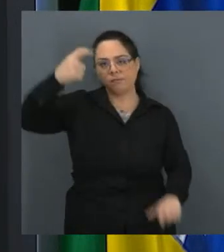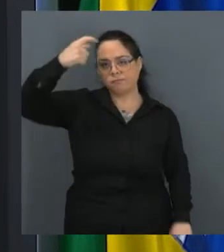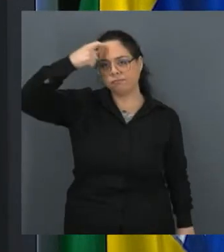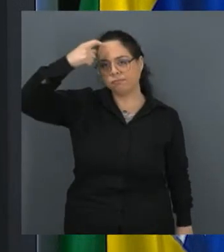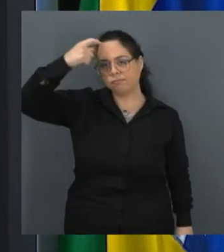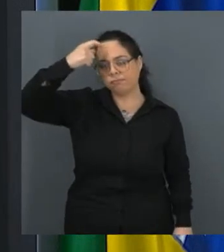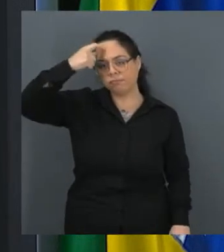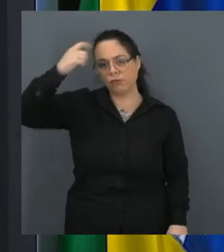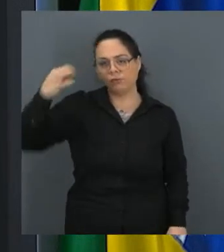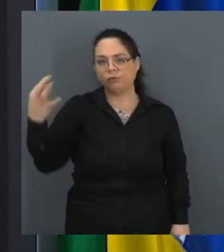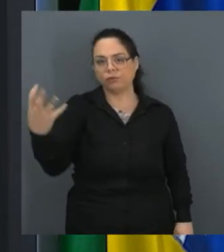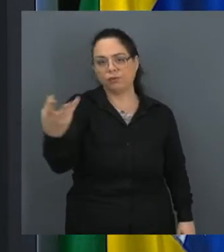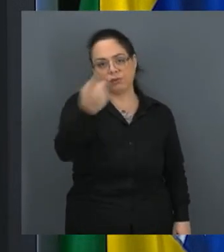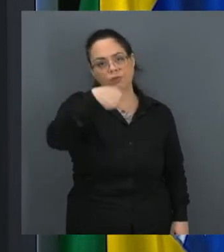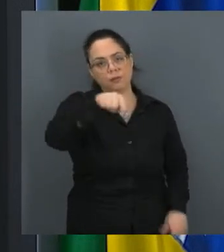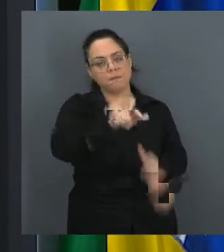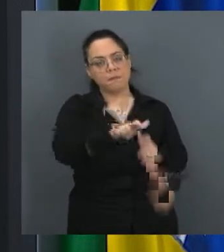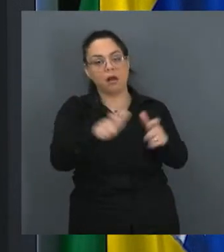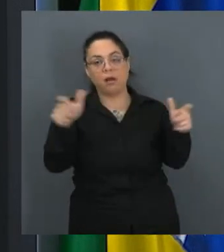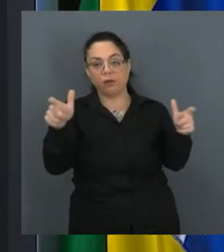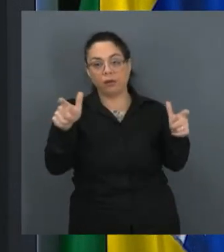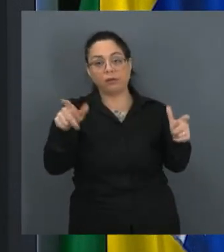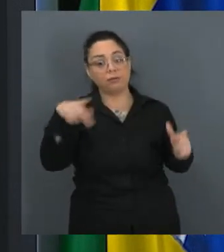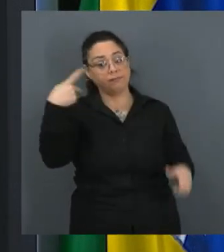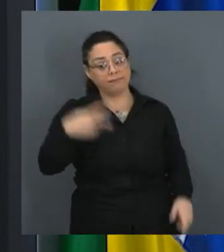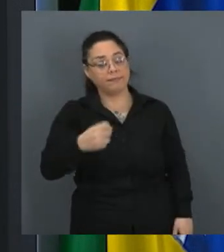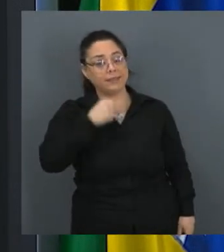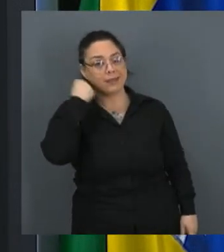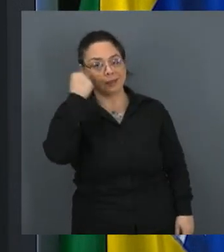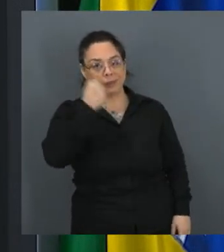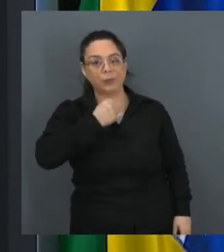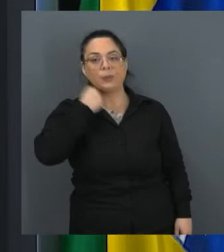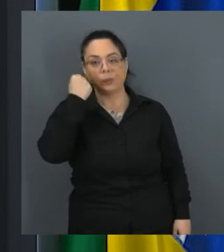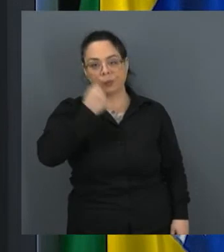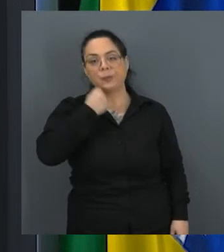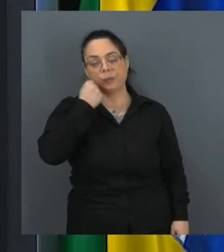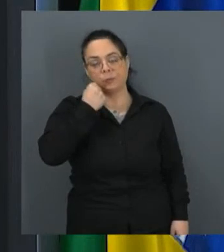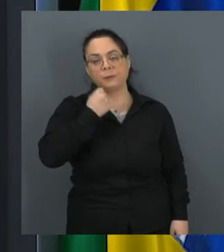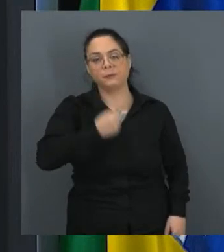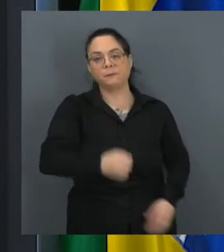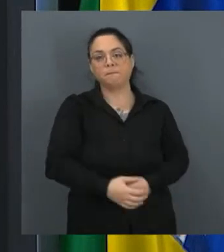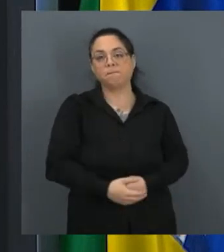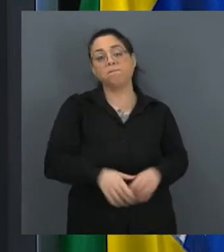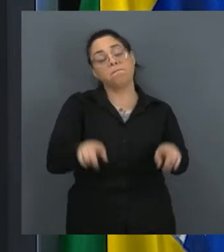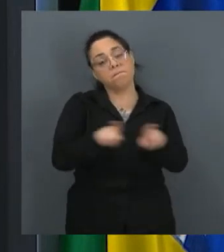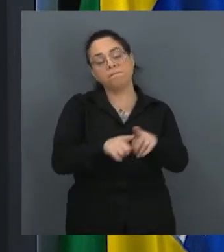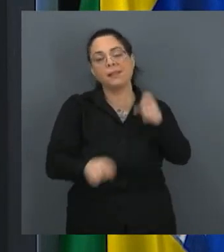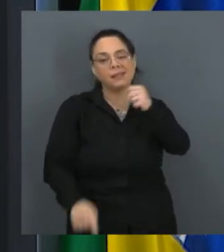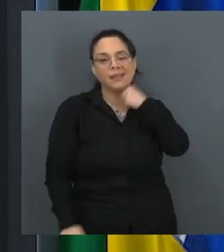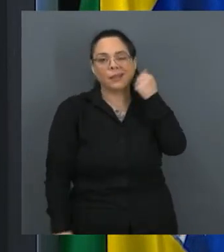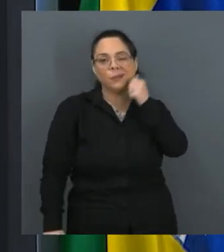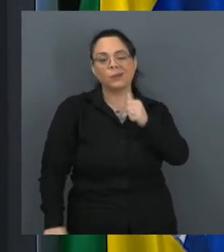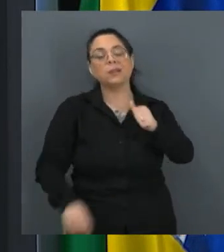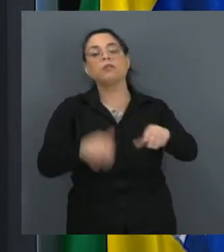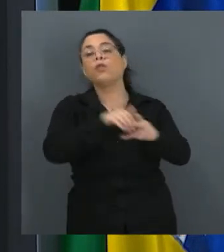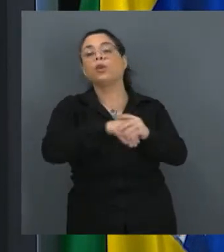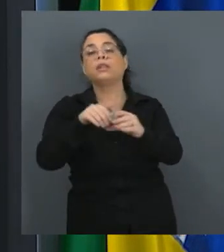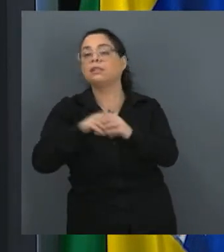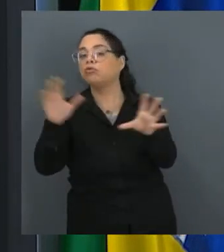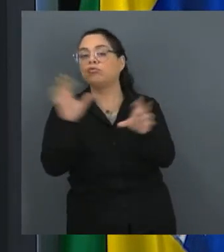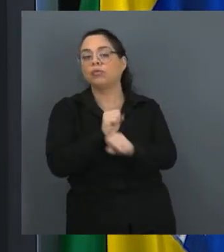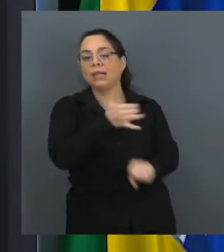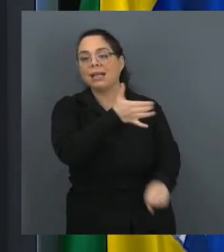consciência da maioria dos senadores e senadoras eleitos por mais de 100 milhões